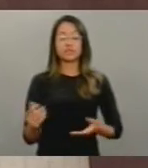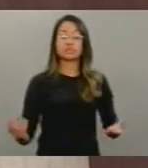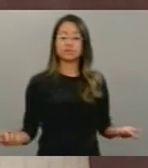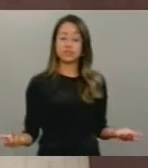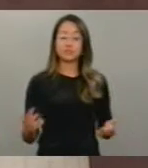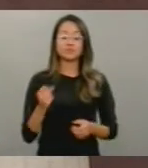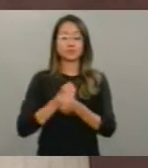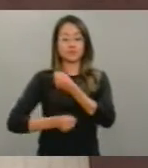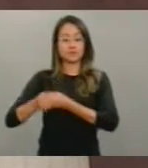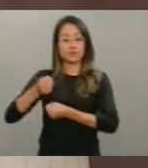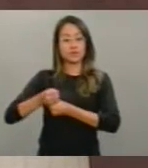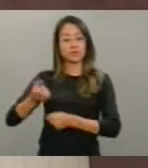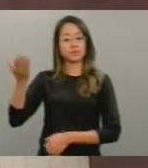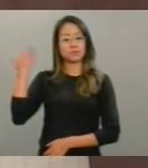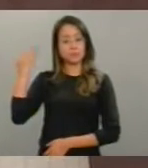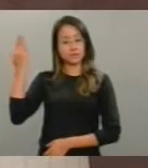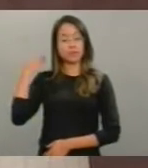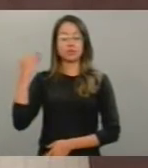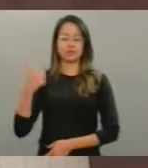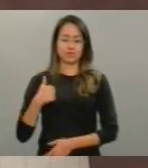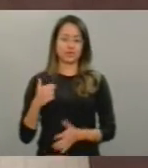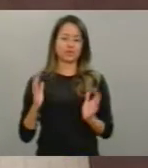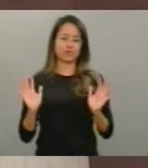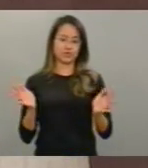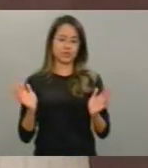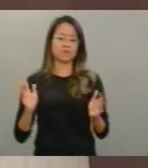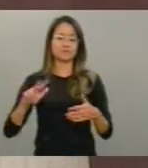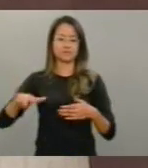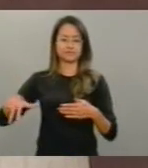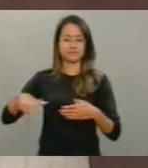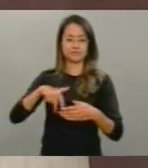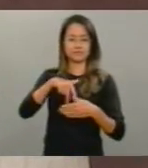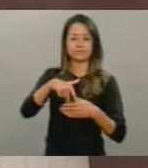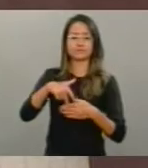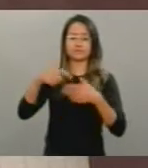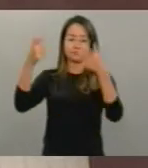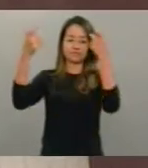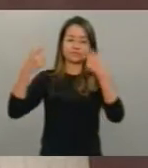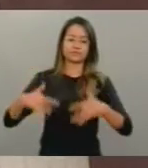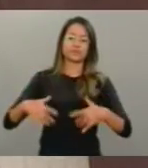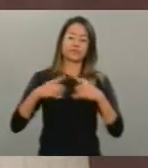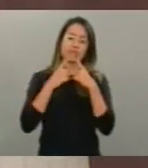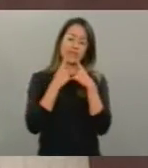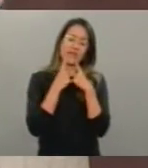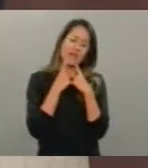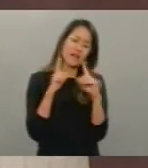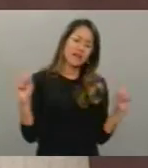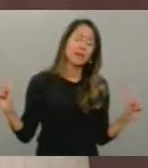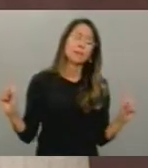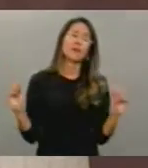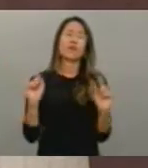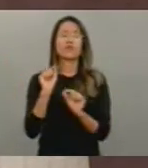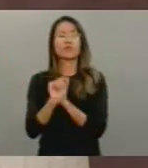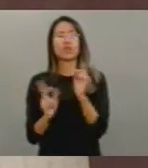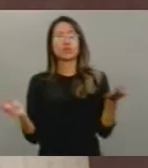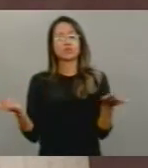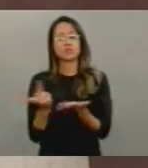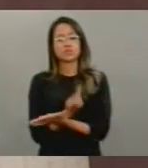No ano passado, eu utilizei essa tribuna algumas vezes para denunciar casos de